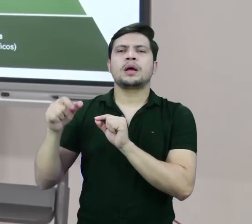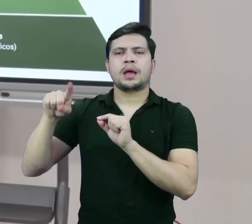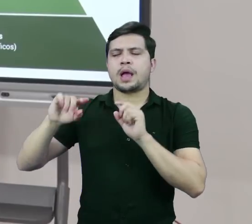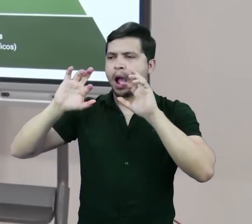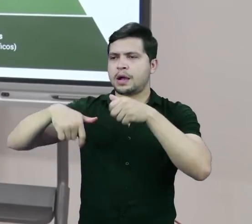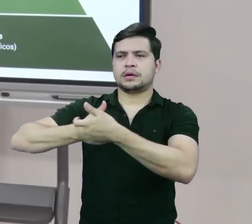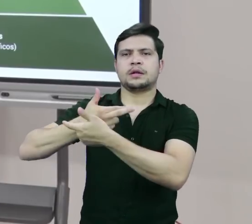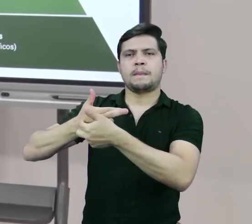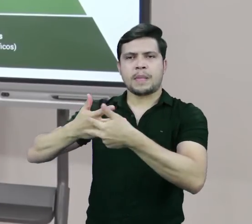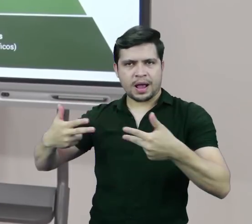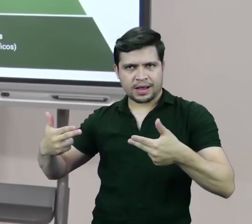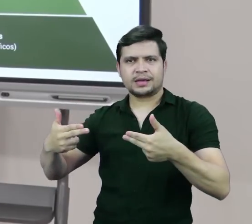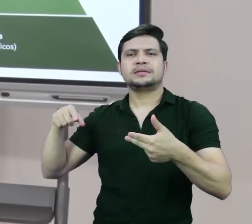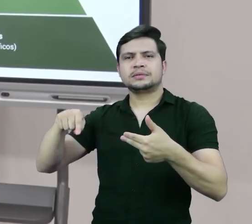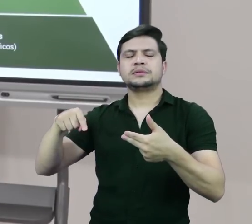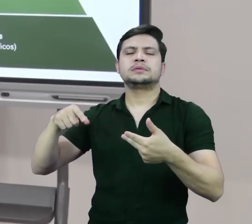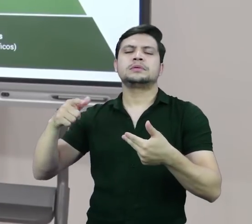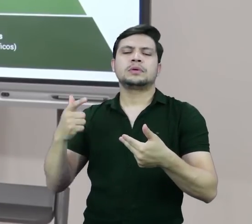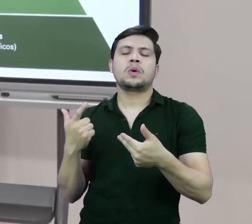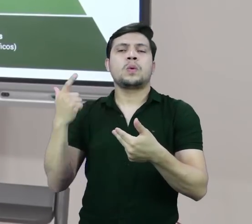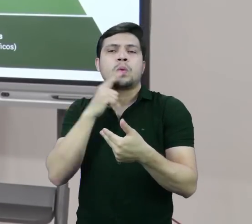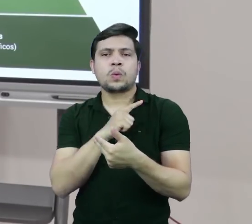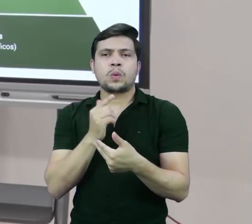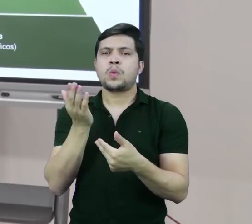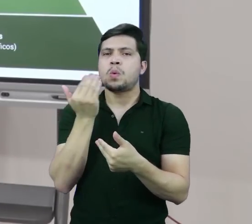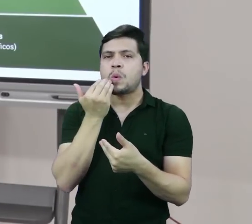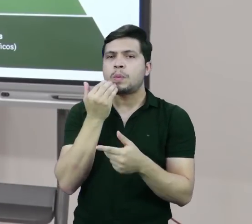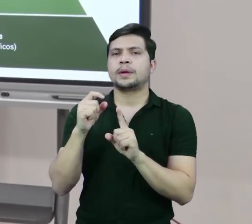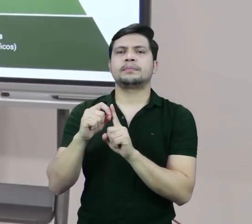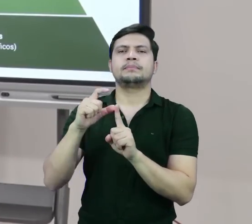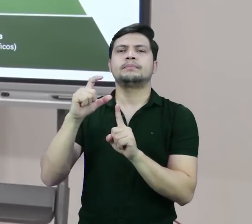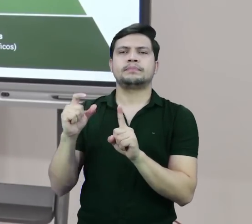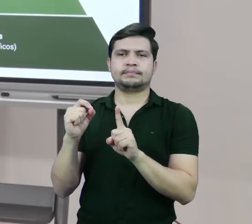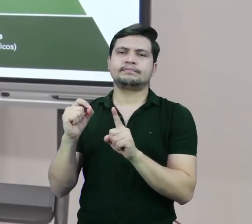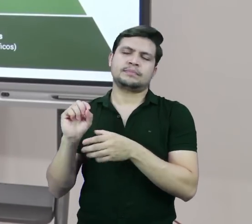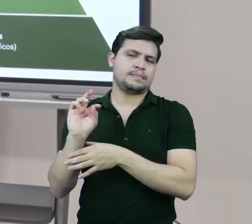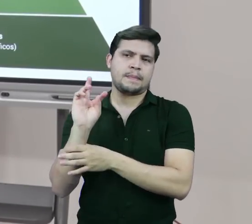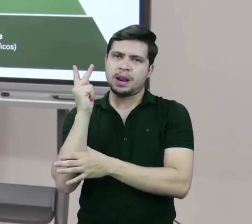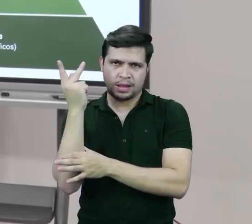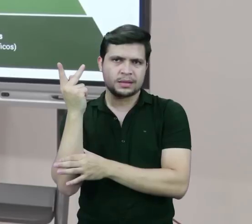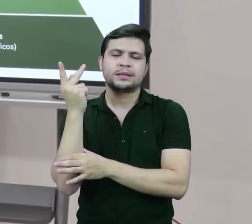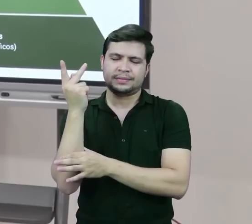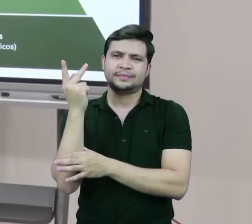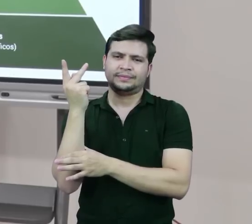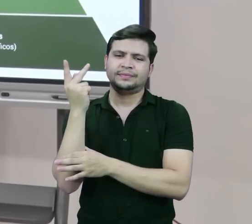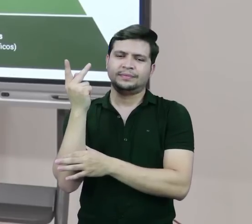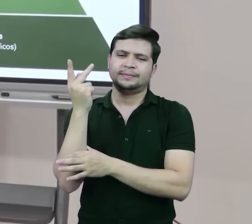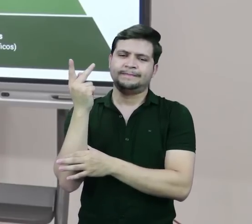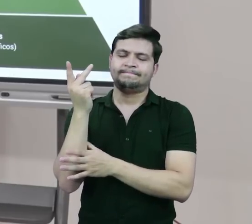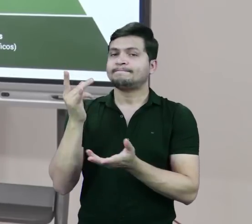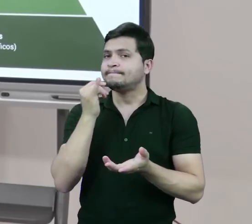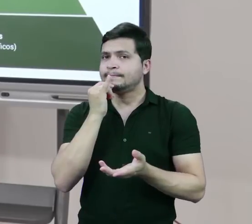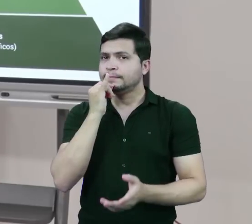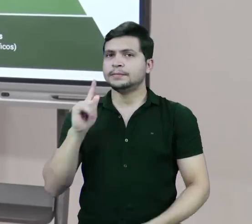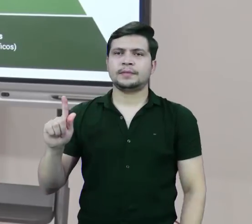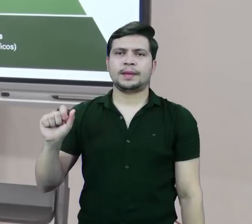herbívoros, são os animais que se alimentam dos produtores, das plantas, né? Então, no caso ali, seriam os gafanhotos,